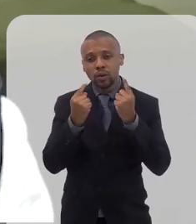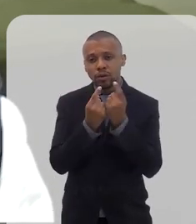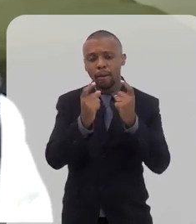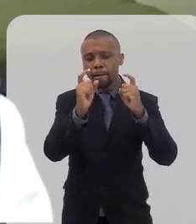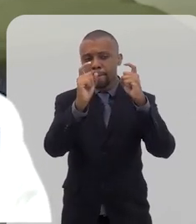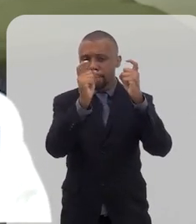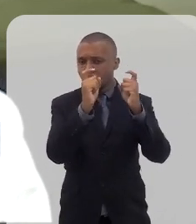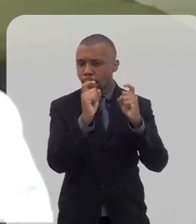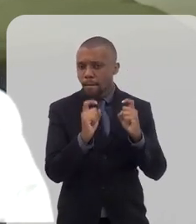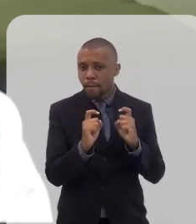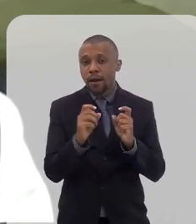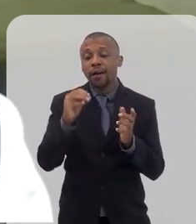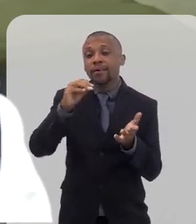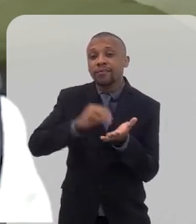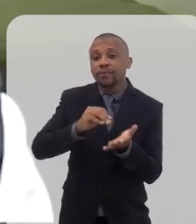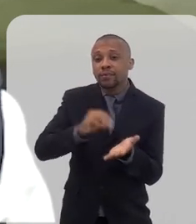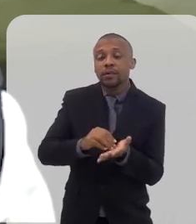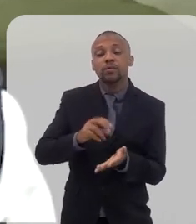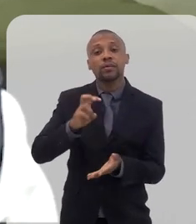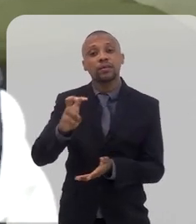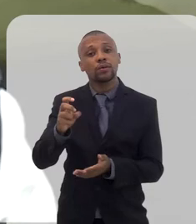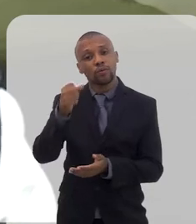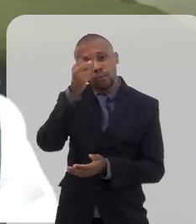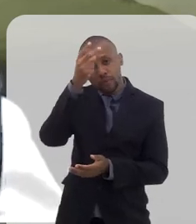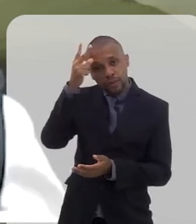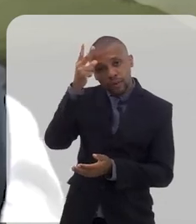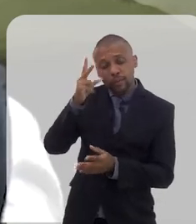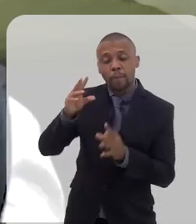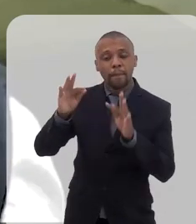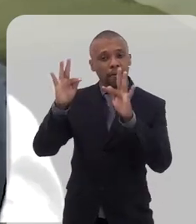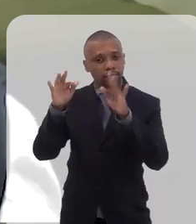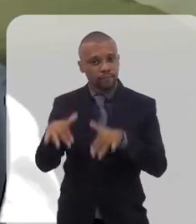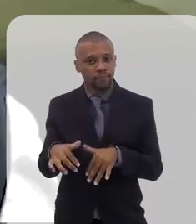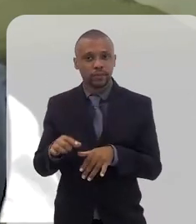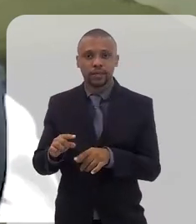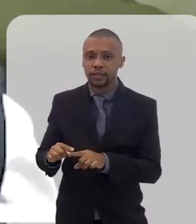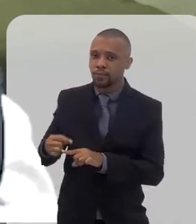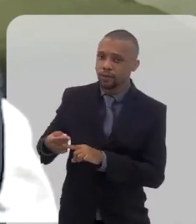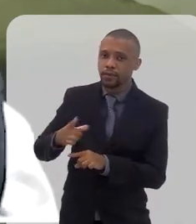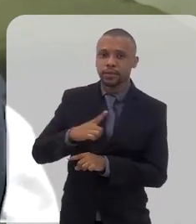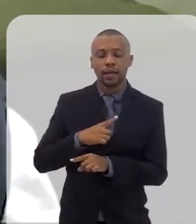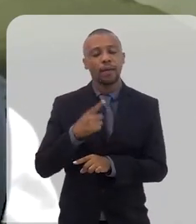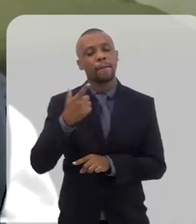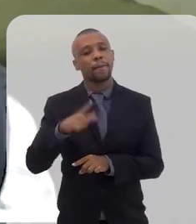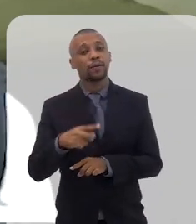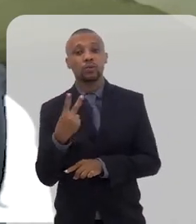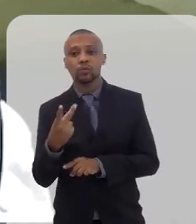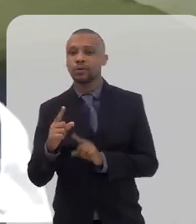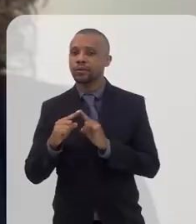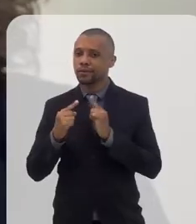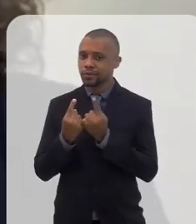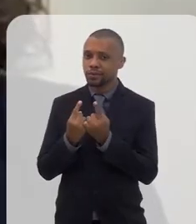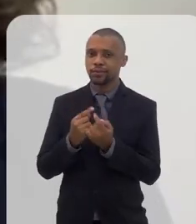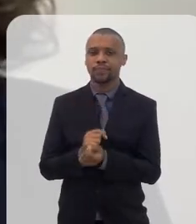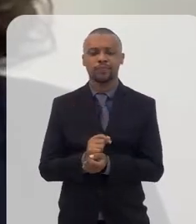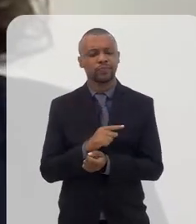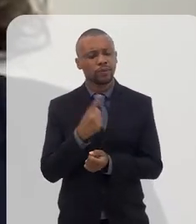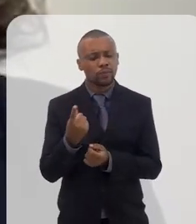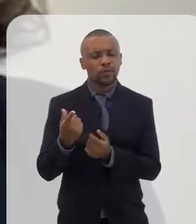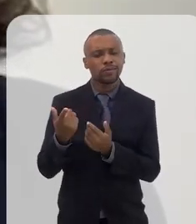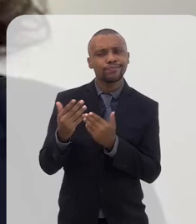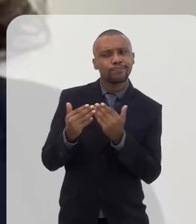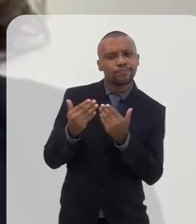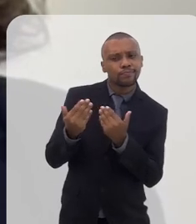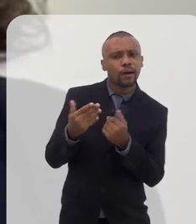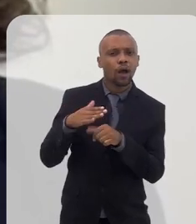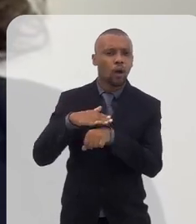nessa primeira rodada, estão faltando só 5 municípios para fechar e depois nós fazemos mais 2 rodadas, certo? A gente falava aqui nos bastidores, antes